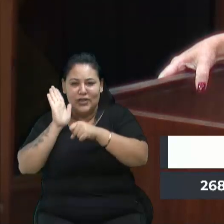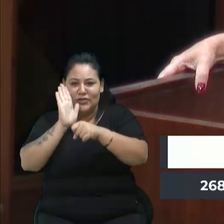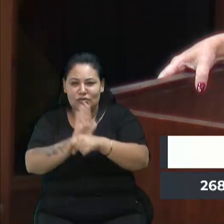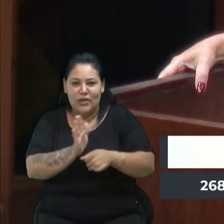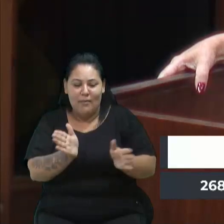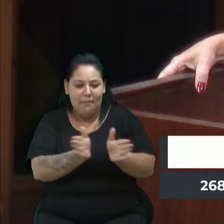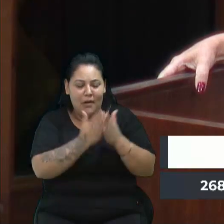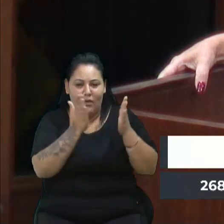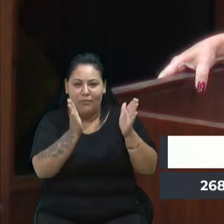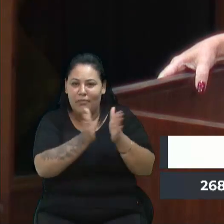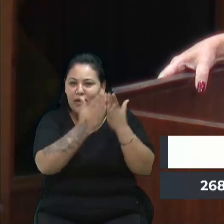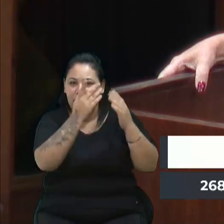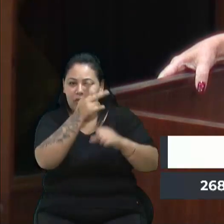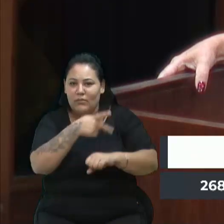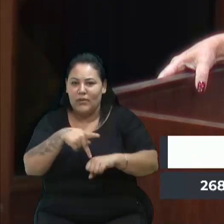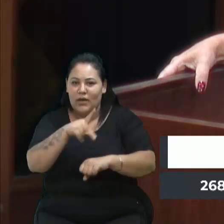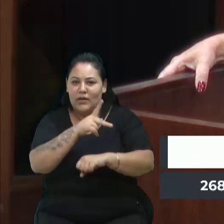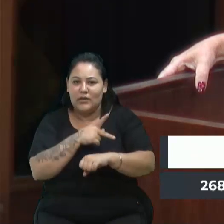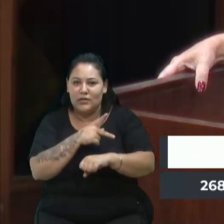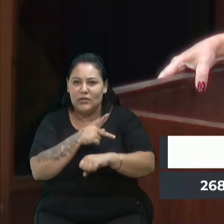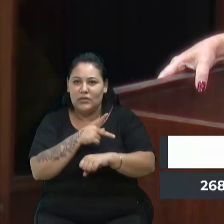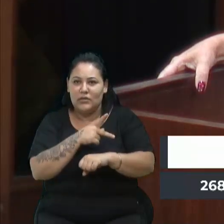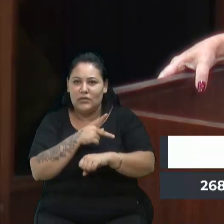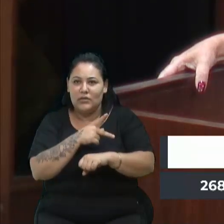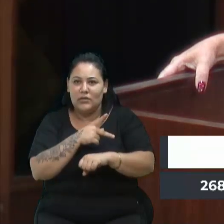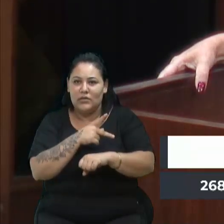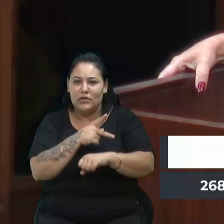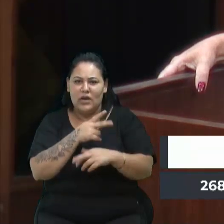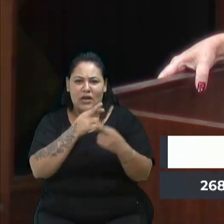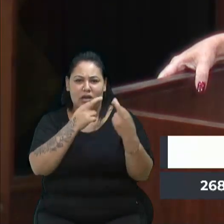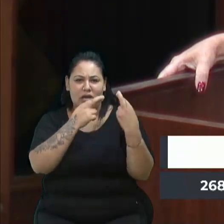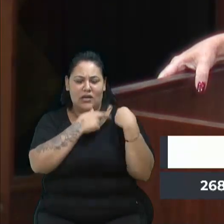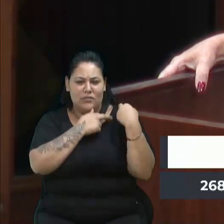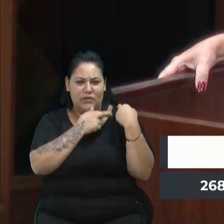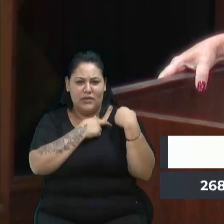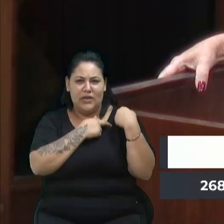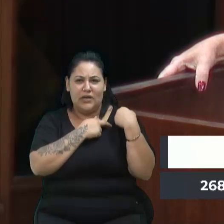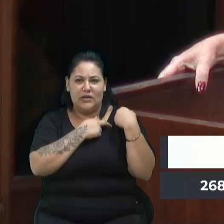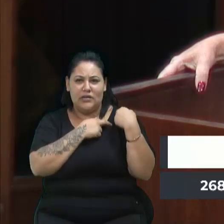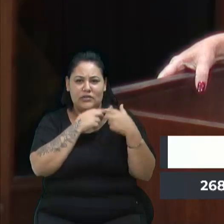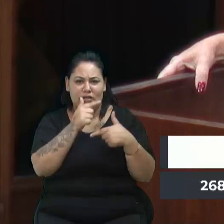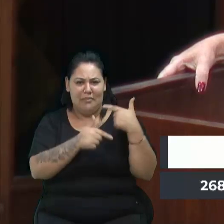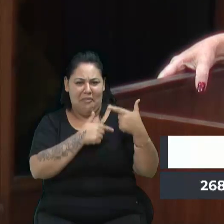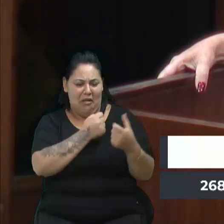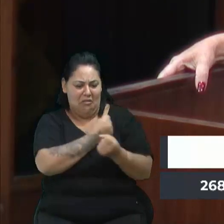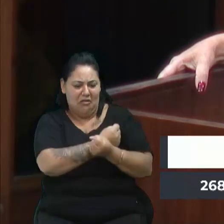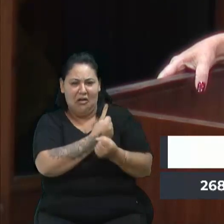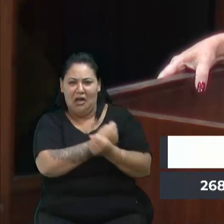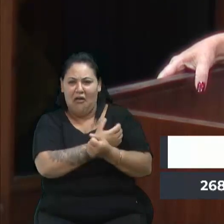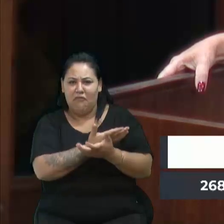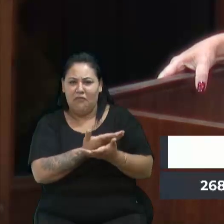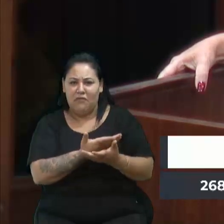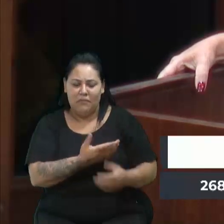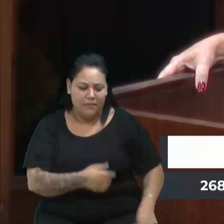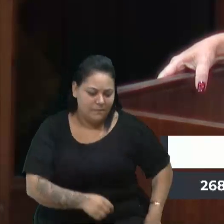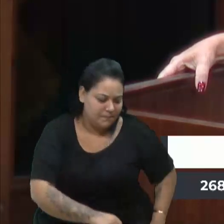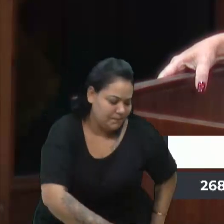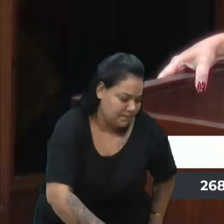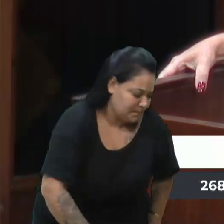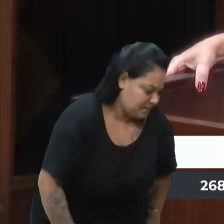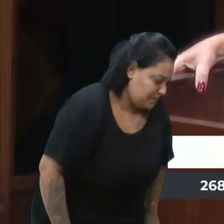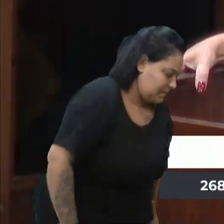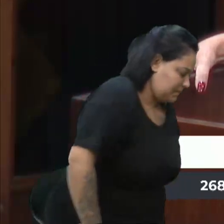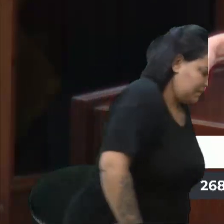desse país sob a responsabilidade desse trabalho escravo. Como se